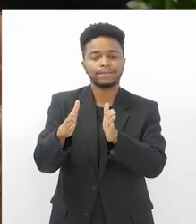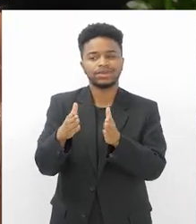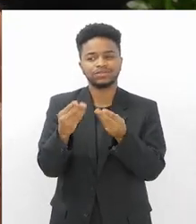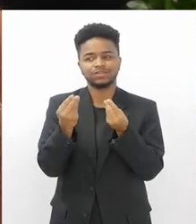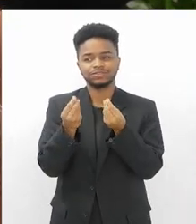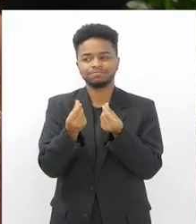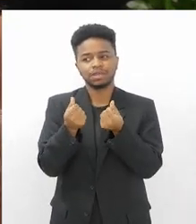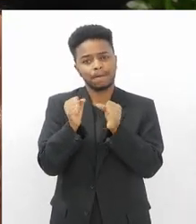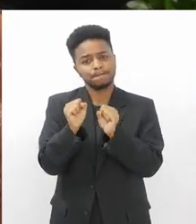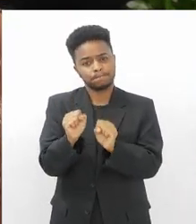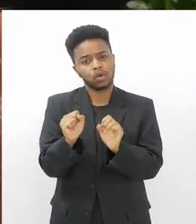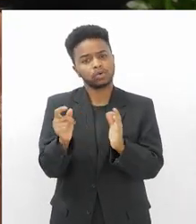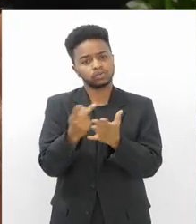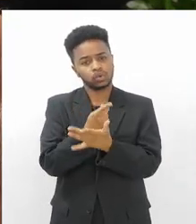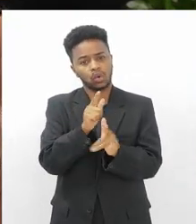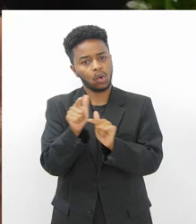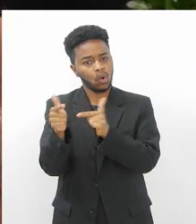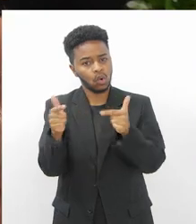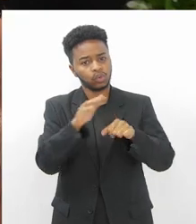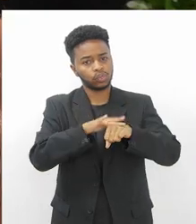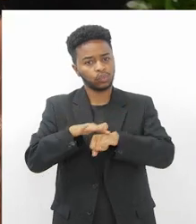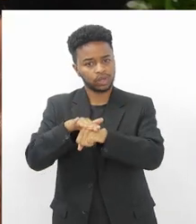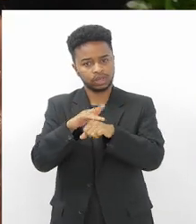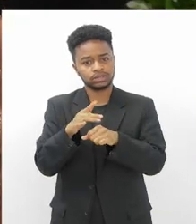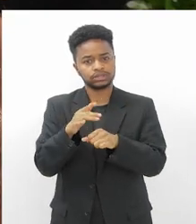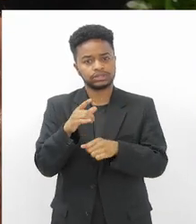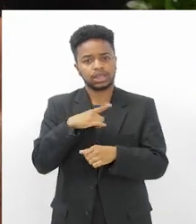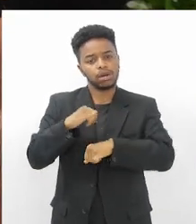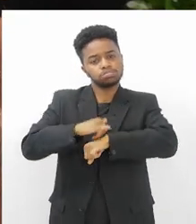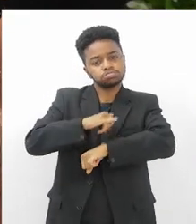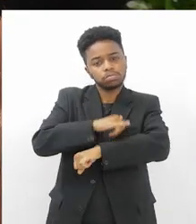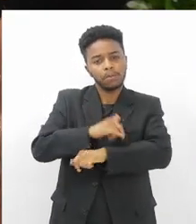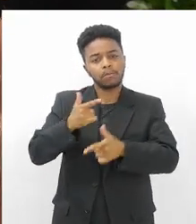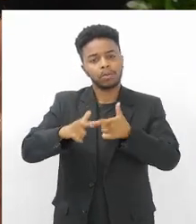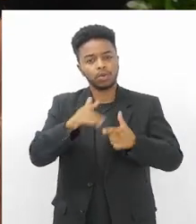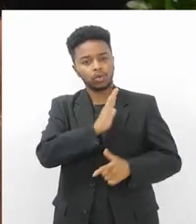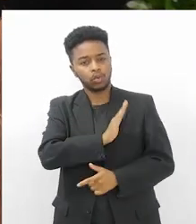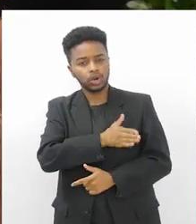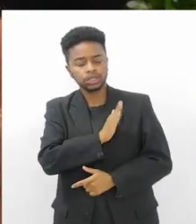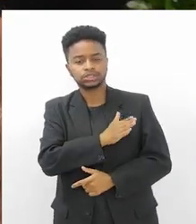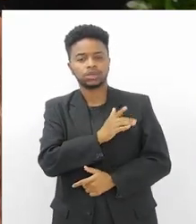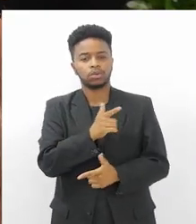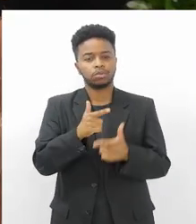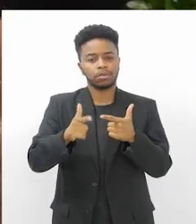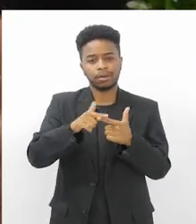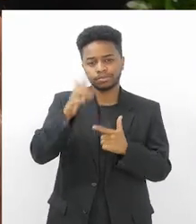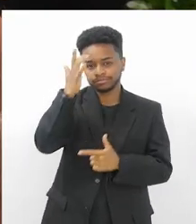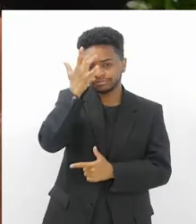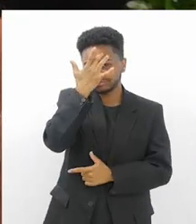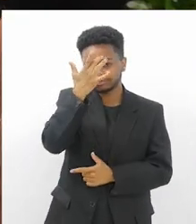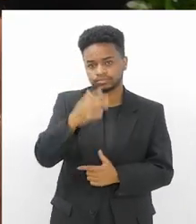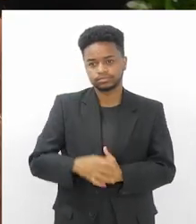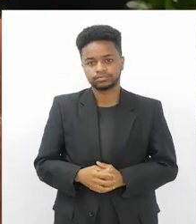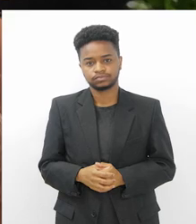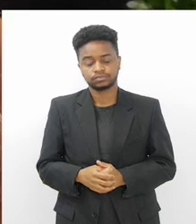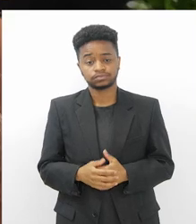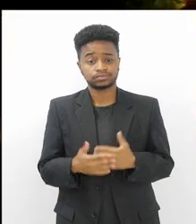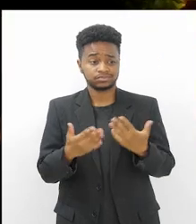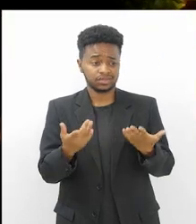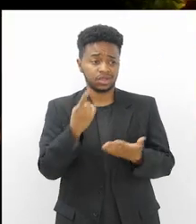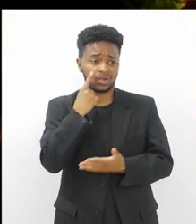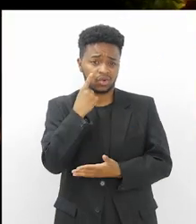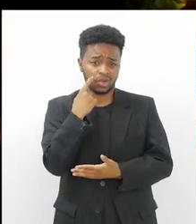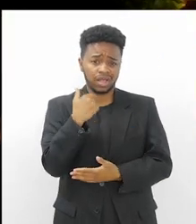que realmente pode levar a essas outras doenças que a gente está falando, né? Obesidade, problema cardíaco, problema mental.